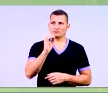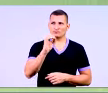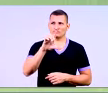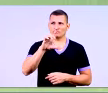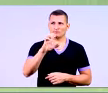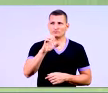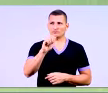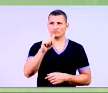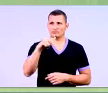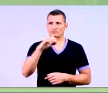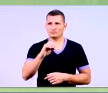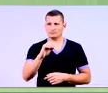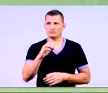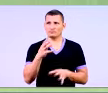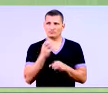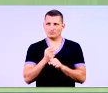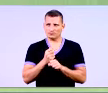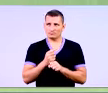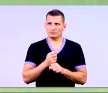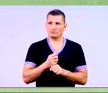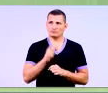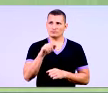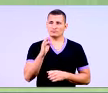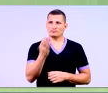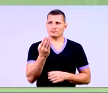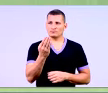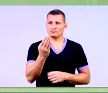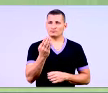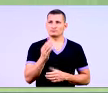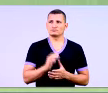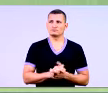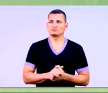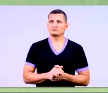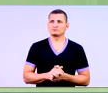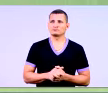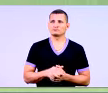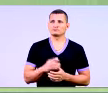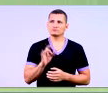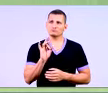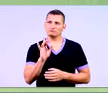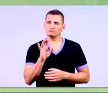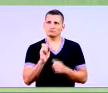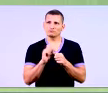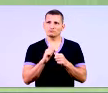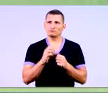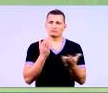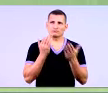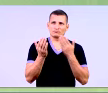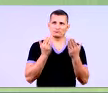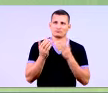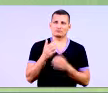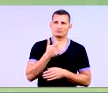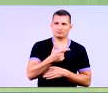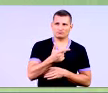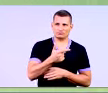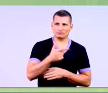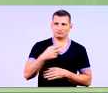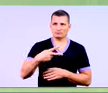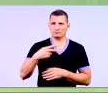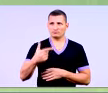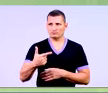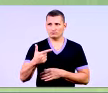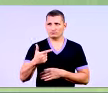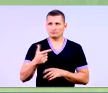minha o cálculo da minha expressão foi falso pra isso é apenas para comparação 2 maior que 2